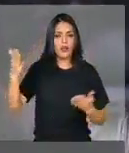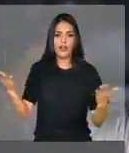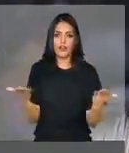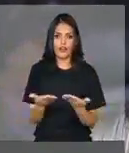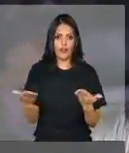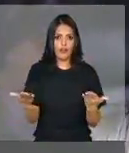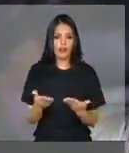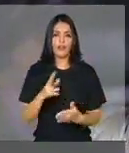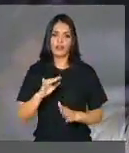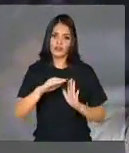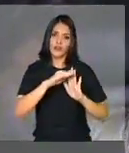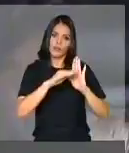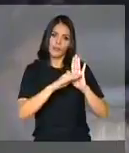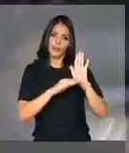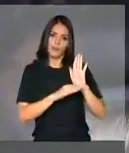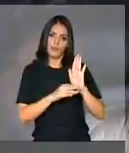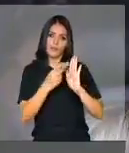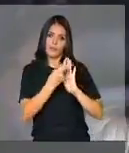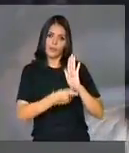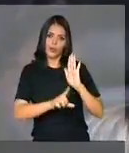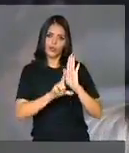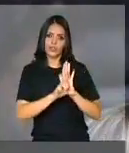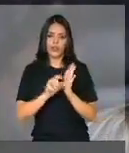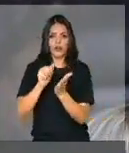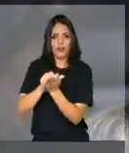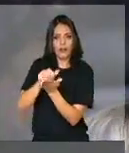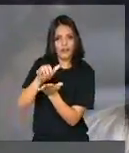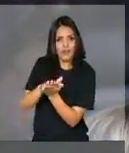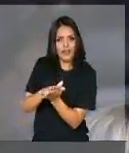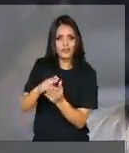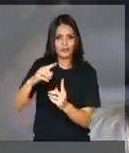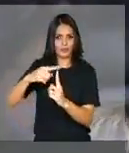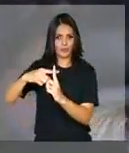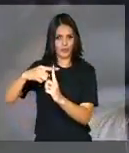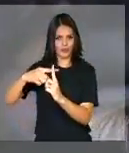em voga e está pautado o projeto do cadastro positivo. Eu vou verificar.